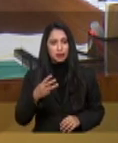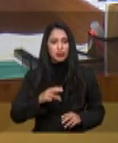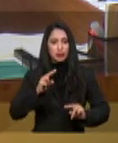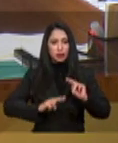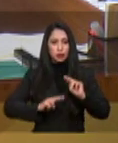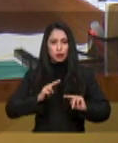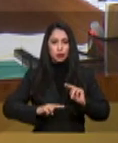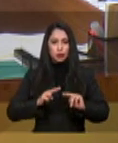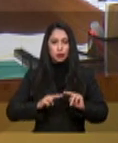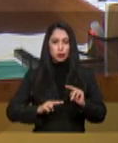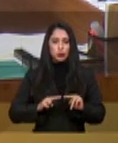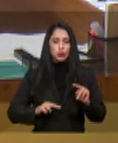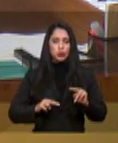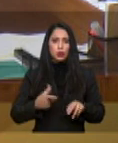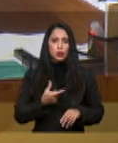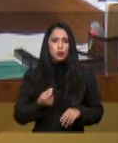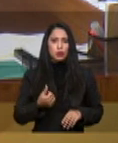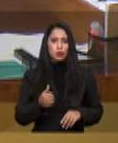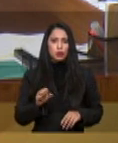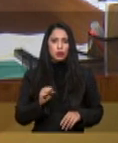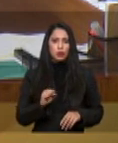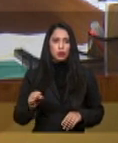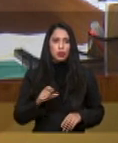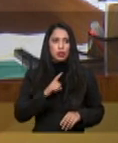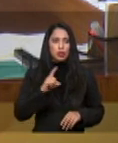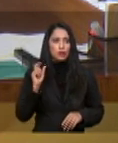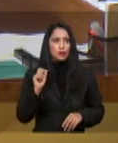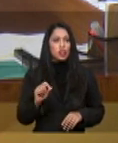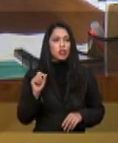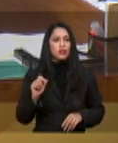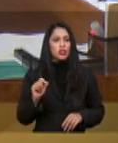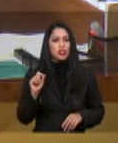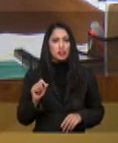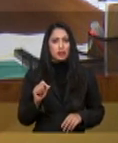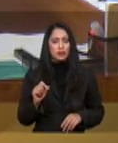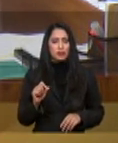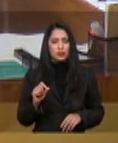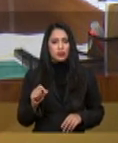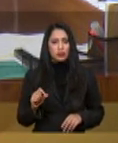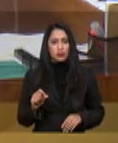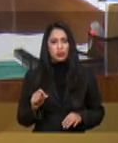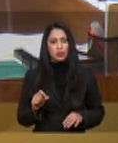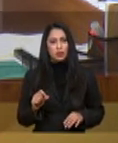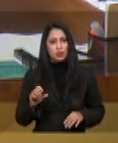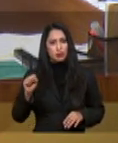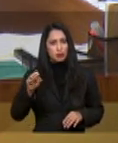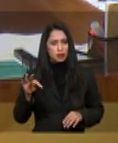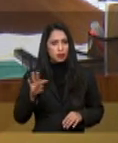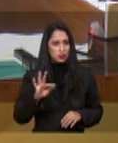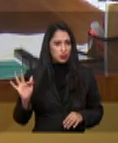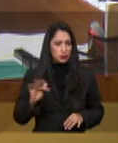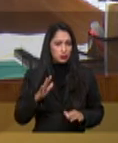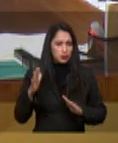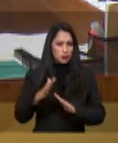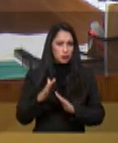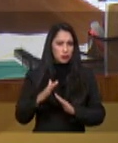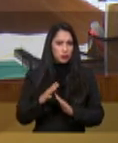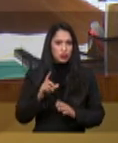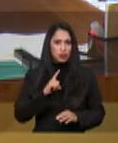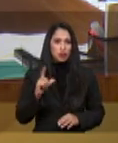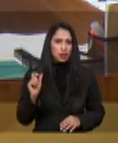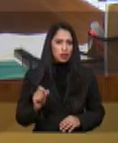2018. De Sua Excelência, no item 3. A jurisprudência desta Corte é firme no sentido de que somente se admite o exame jurisdicional